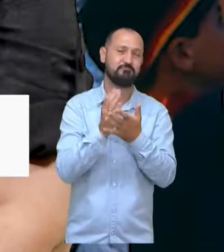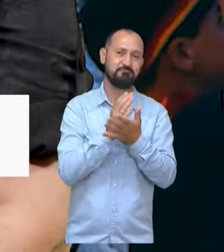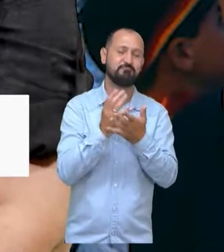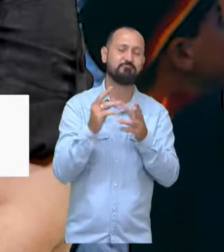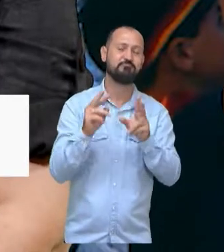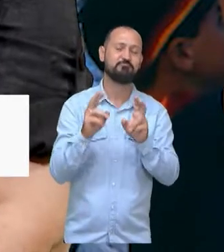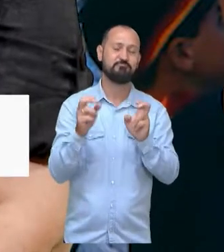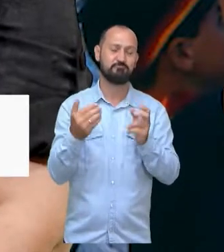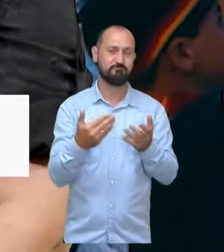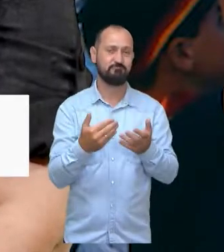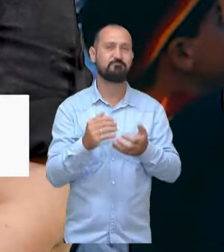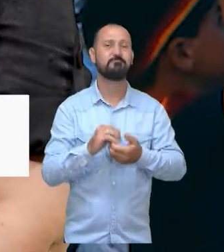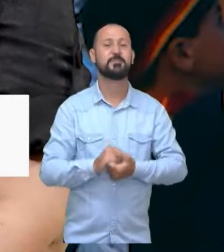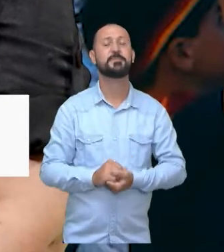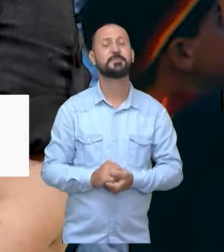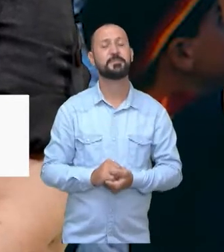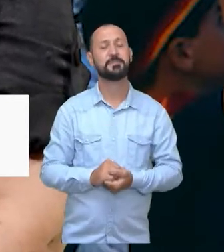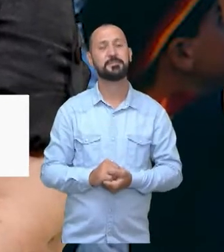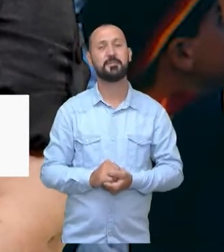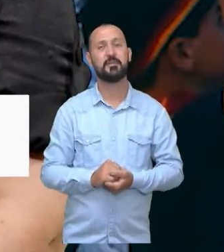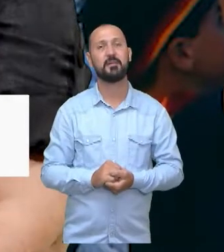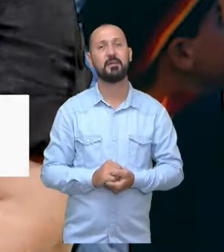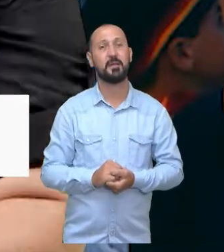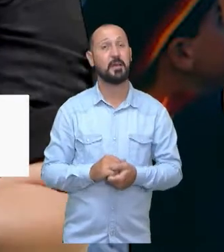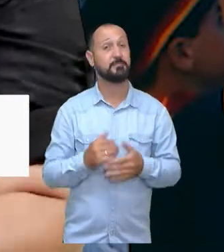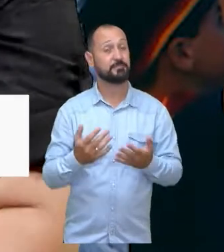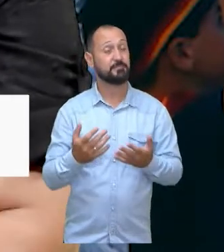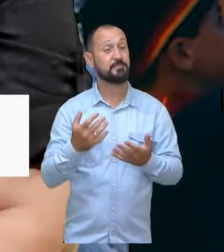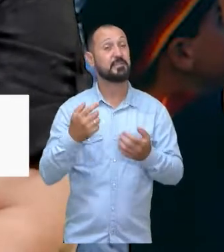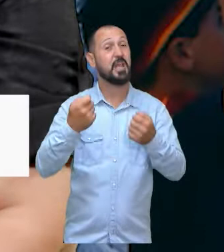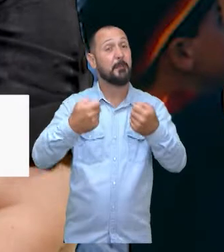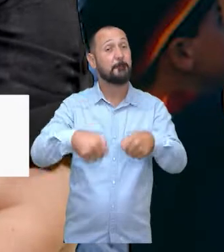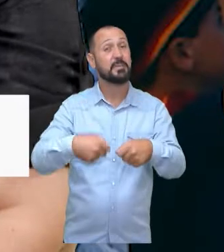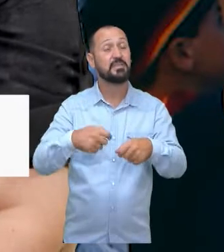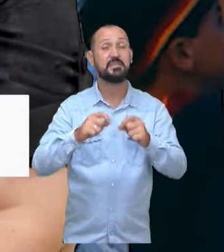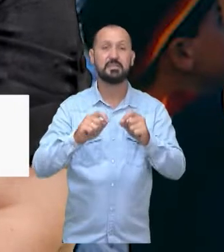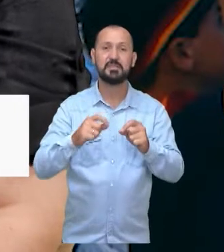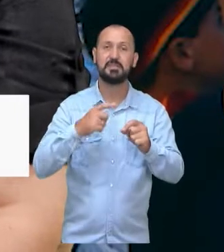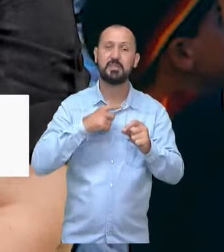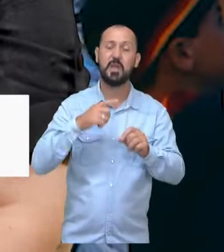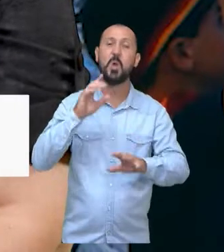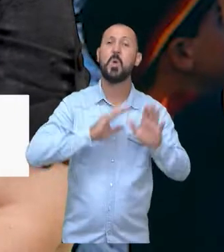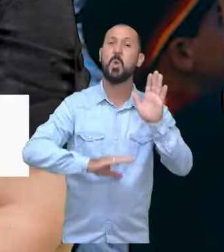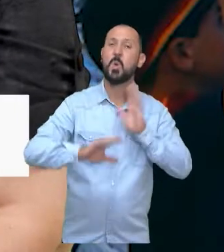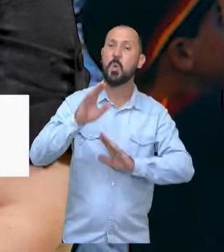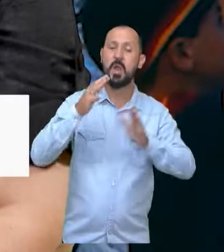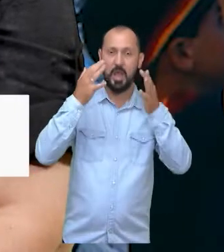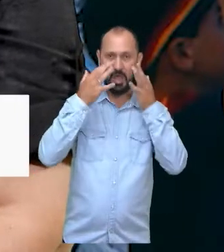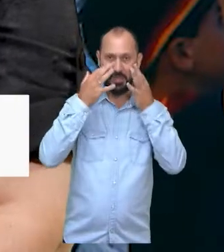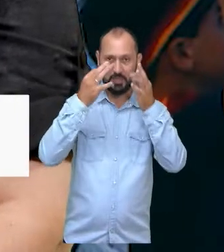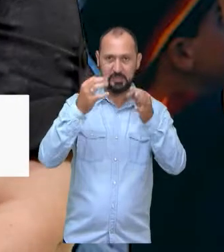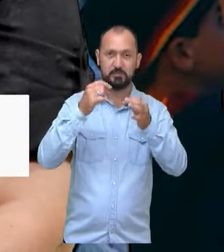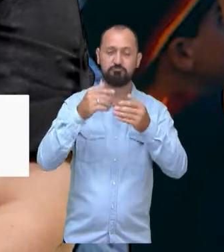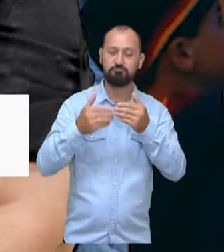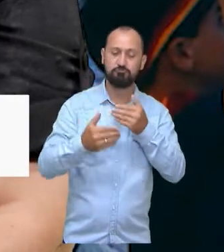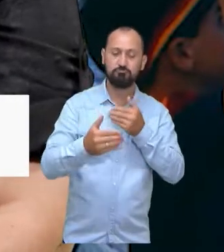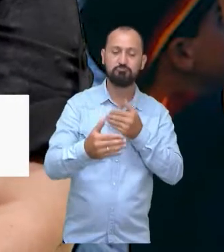questão de câncer de mama, né? Então a gente precisa ter muito cuidado e muita atenção nesse momento.